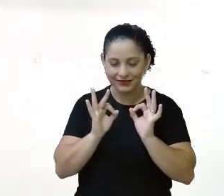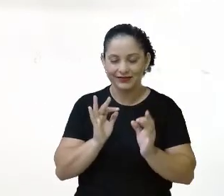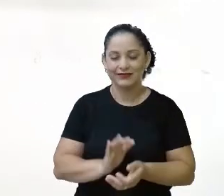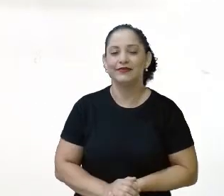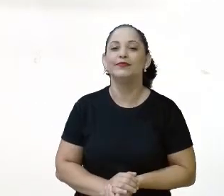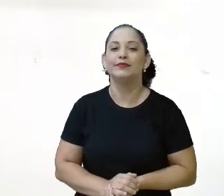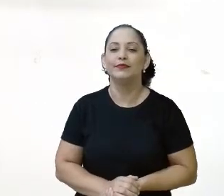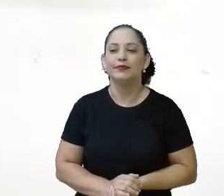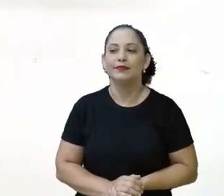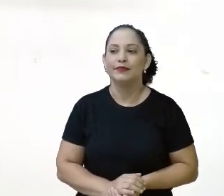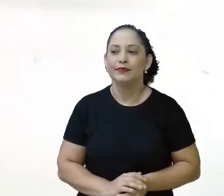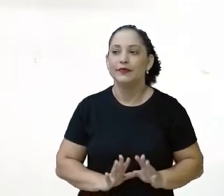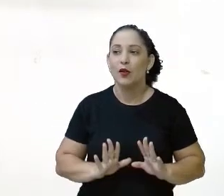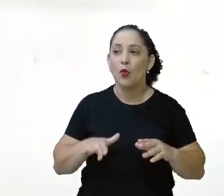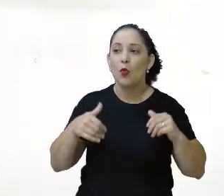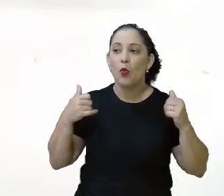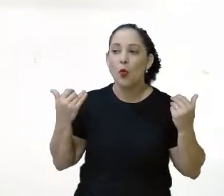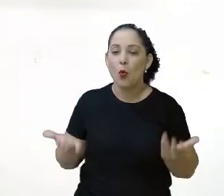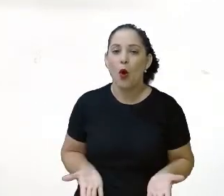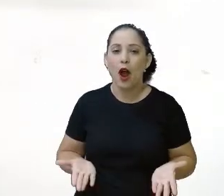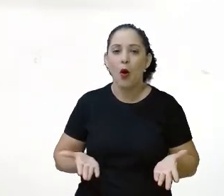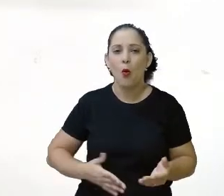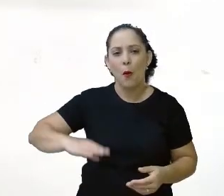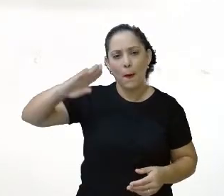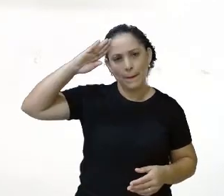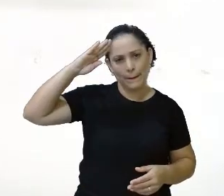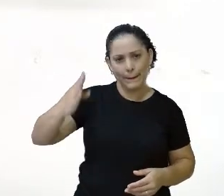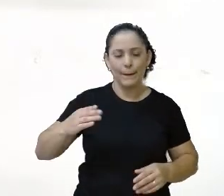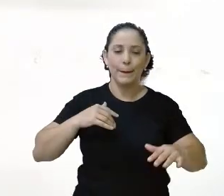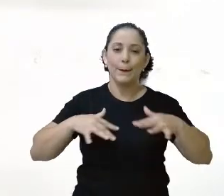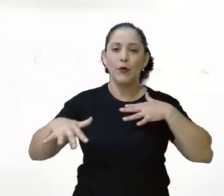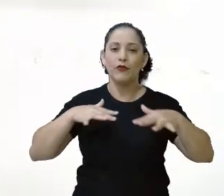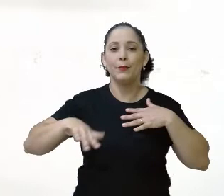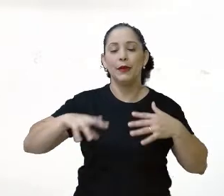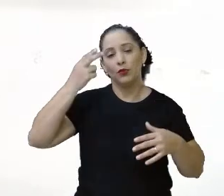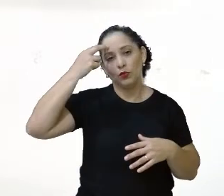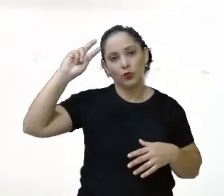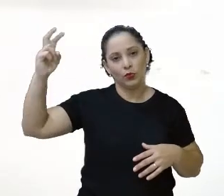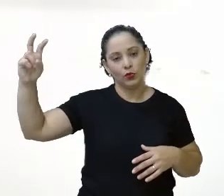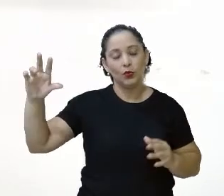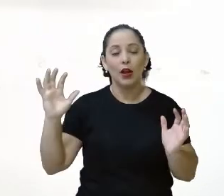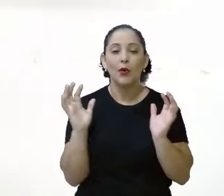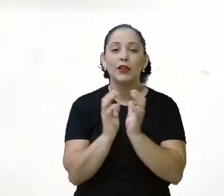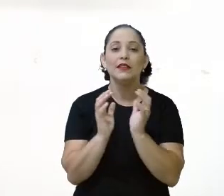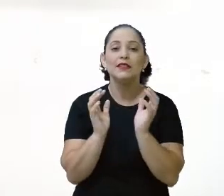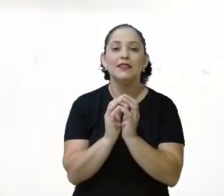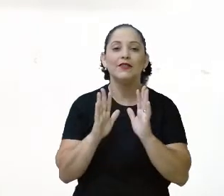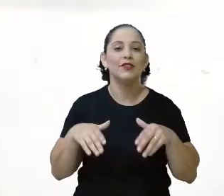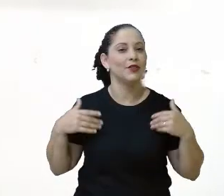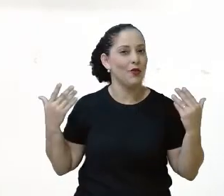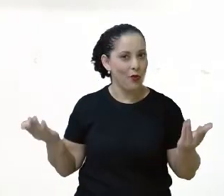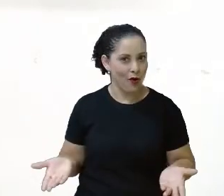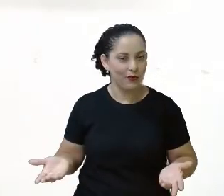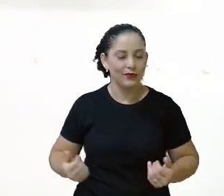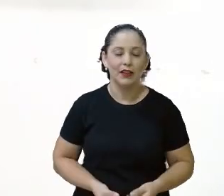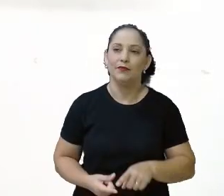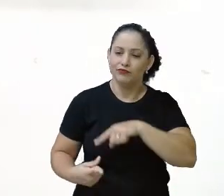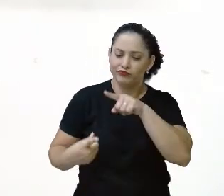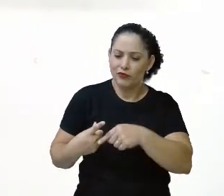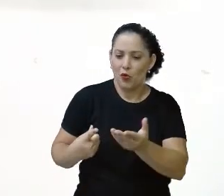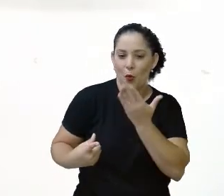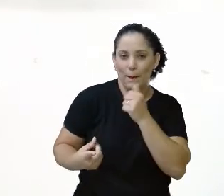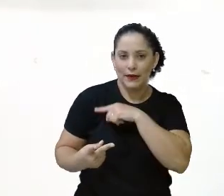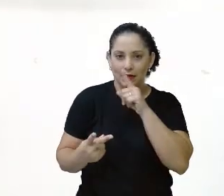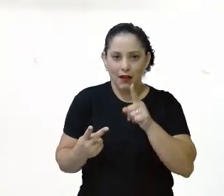Então, quais as principais manifestações culturais de Recife? Quais são elas? A gente falou de comida, a